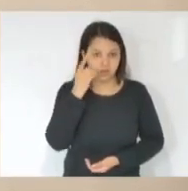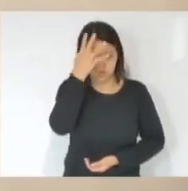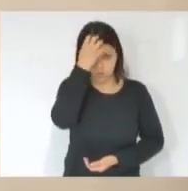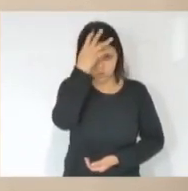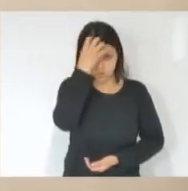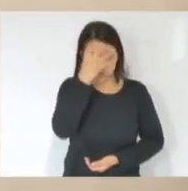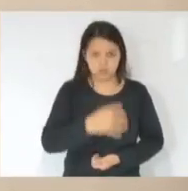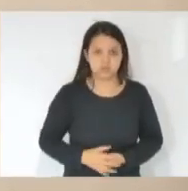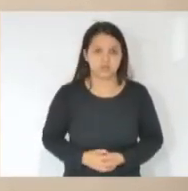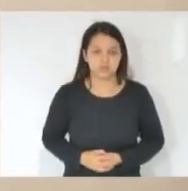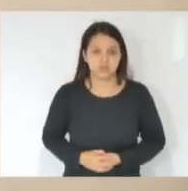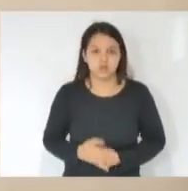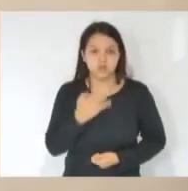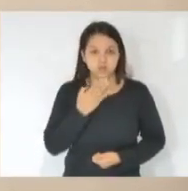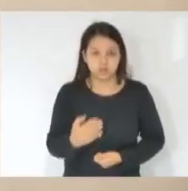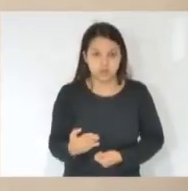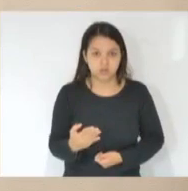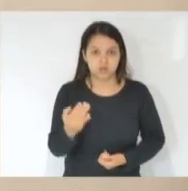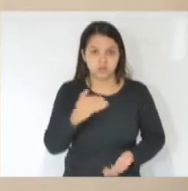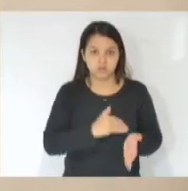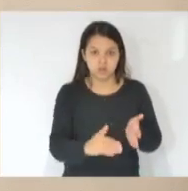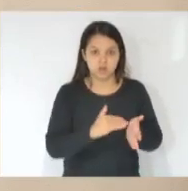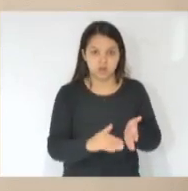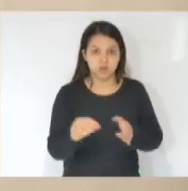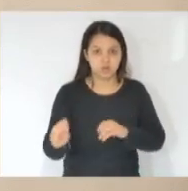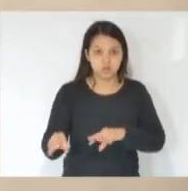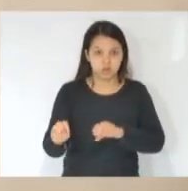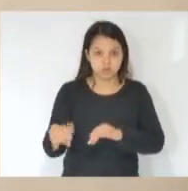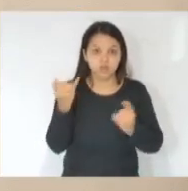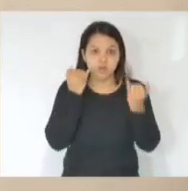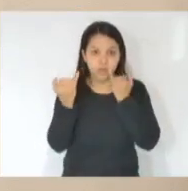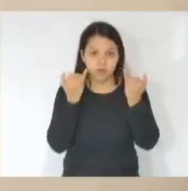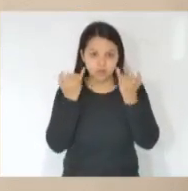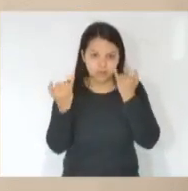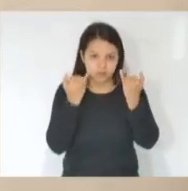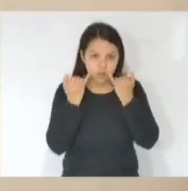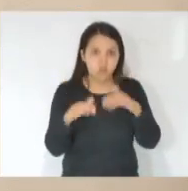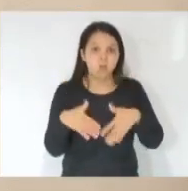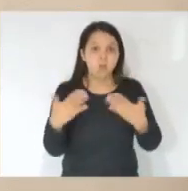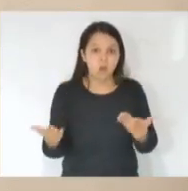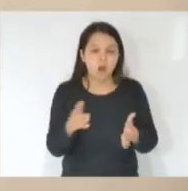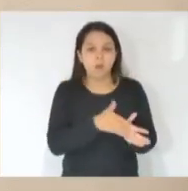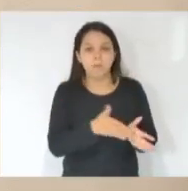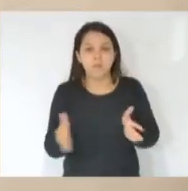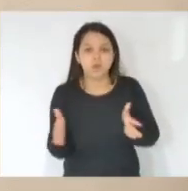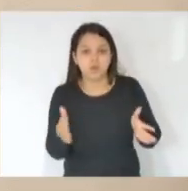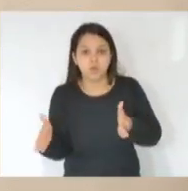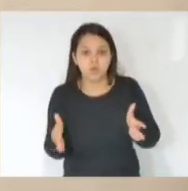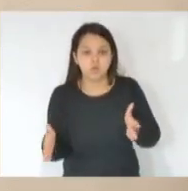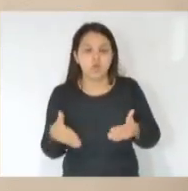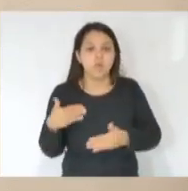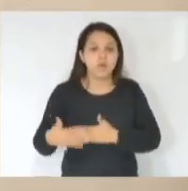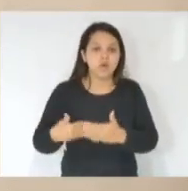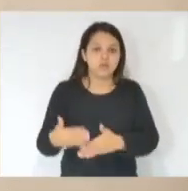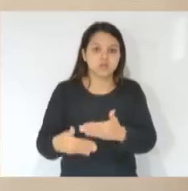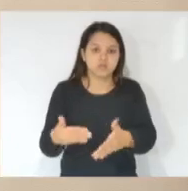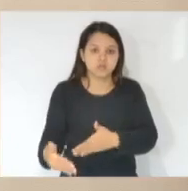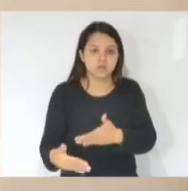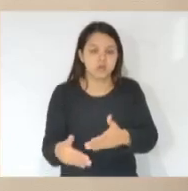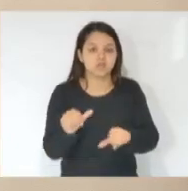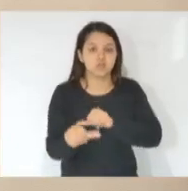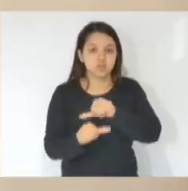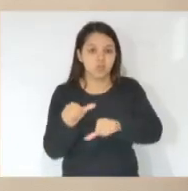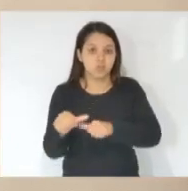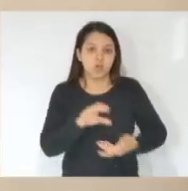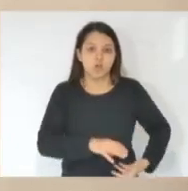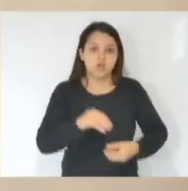Santos, solicitando ao secretário da Educação informações sobre qual etapa se encontra o processo de transferência para o município